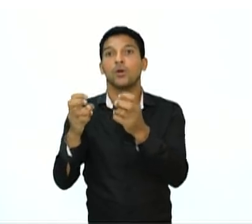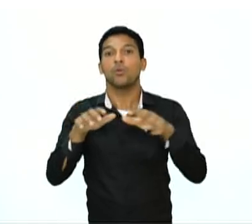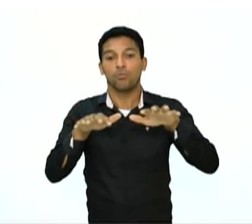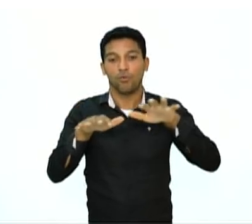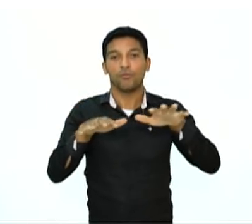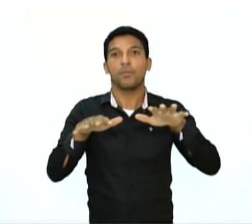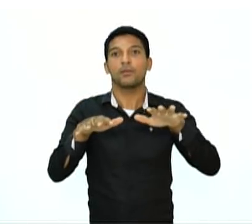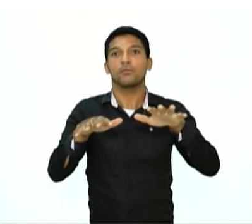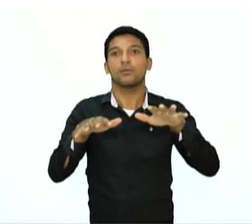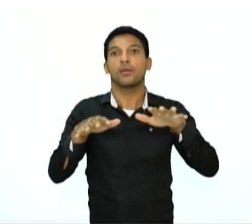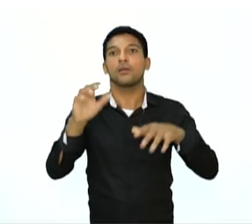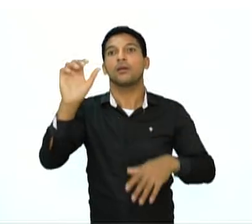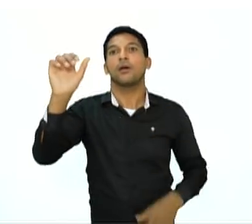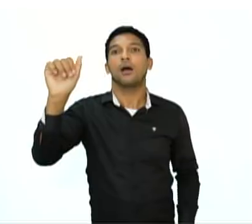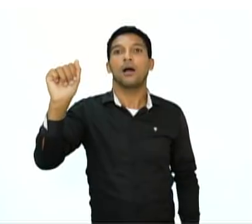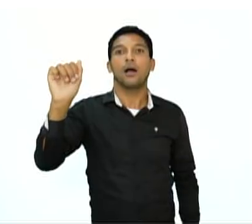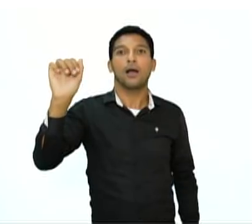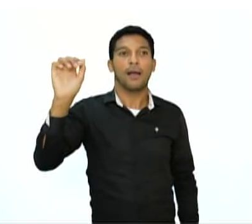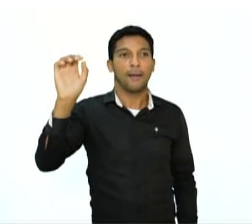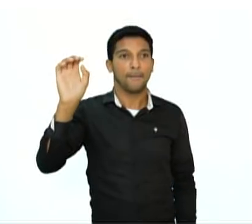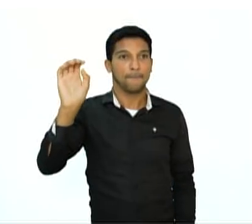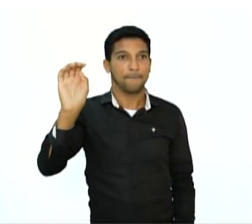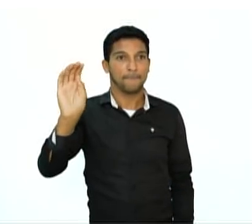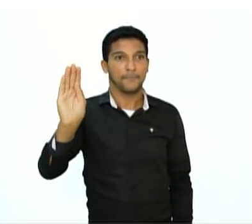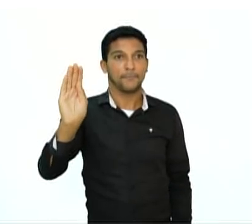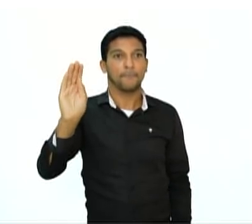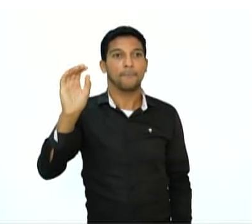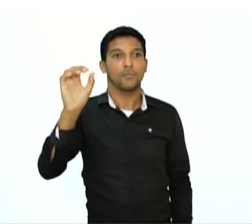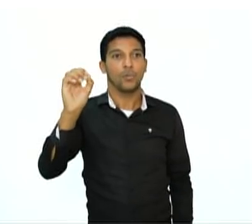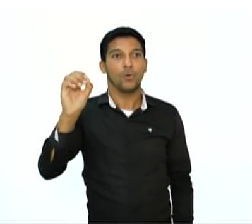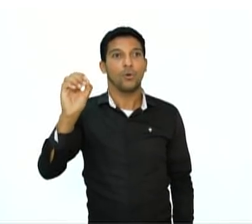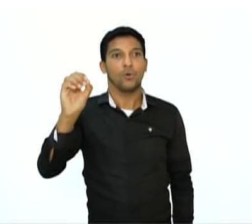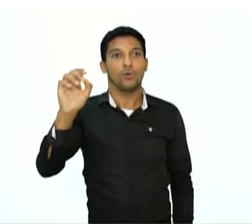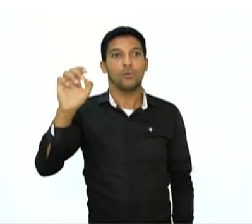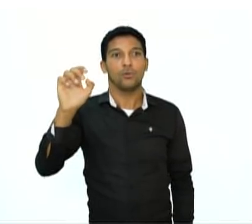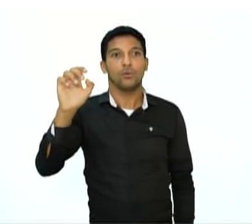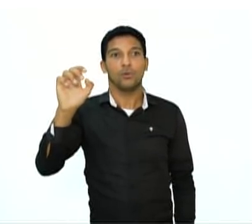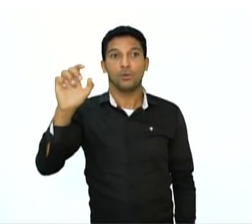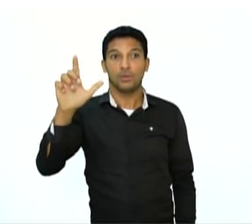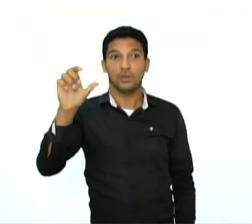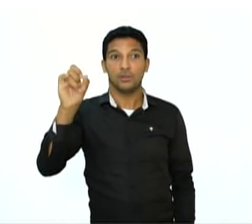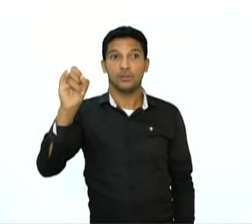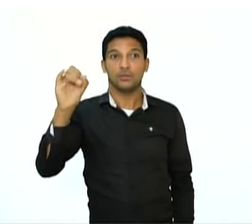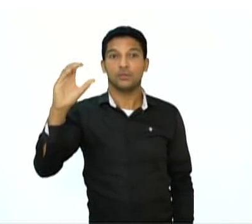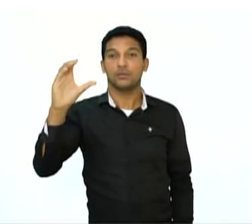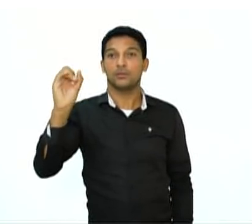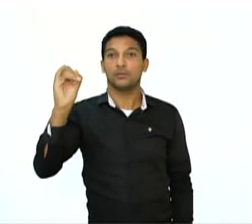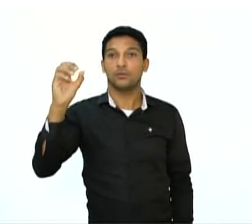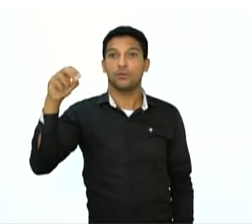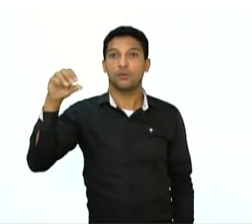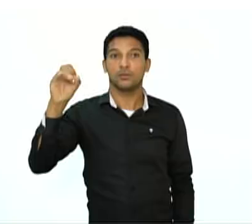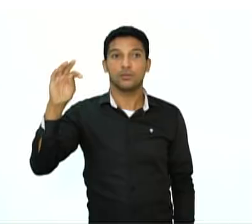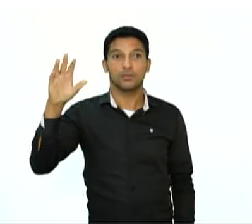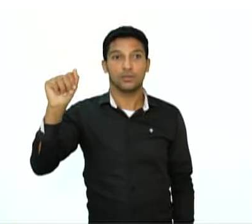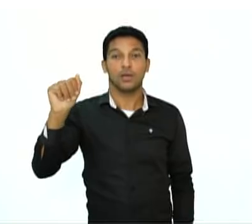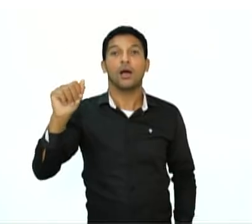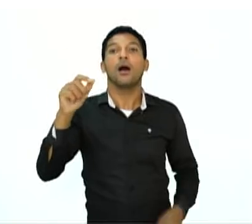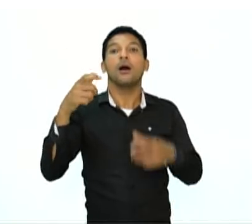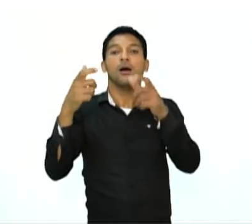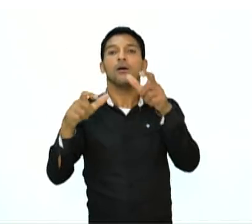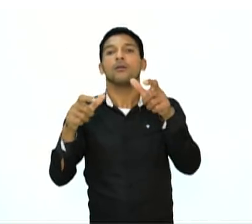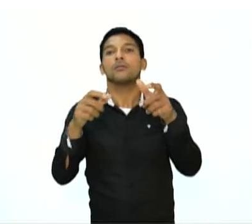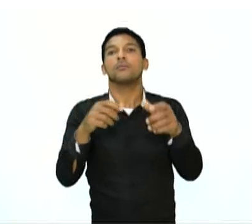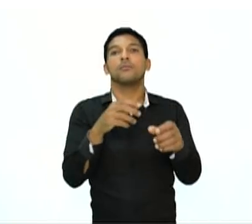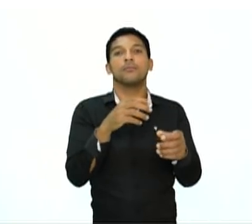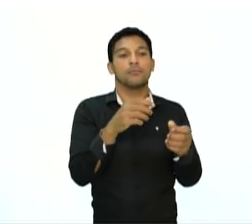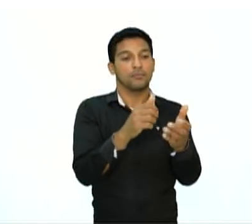Paranaguá. Então, olha só, hein? Falamos lá na primeira aula da Semana do Conhecimento, a gente falou sobre a fundação de Paranaguá, sobre o porto,